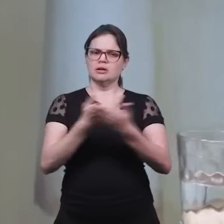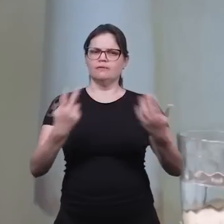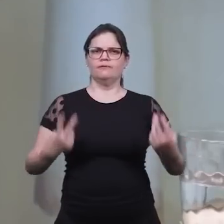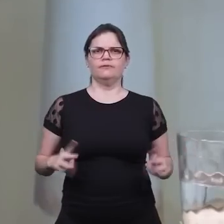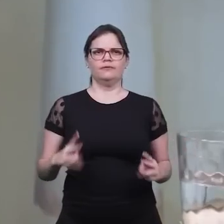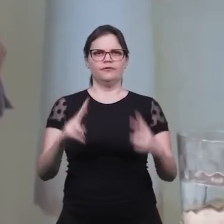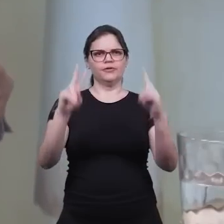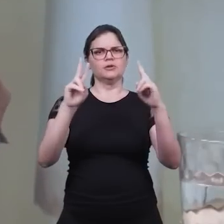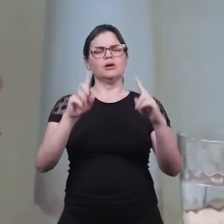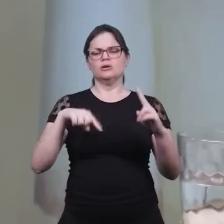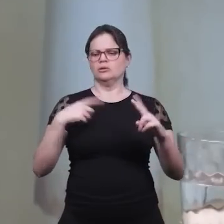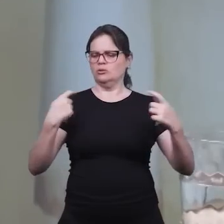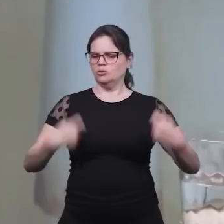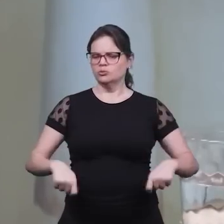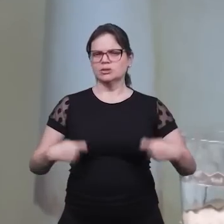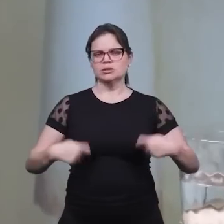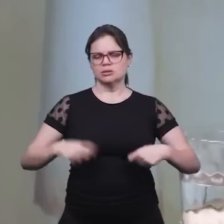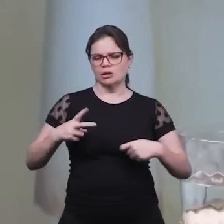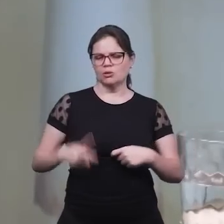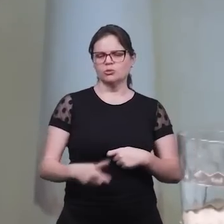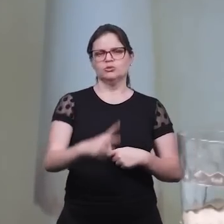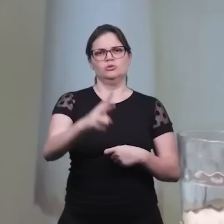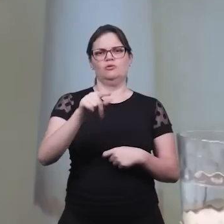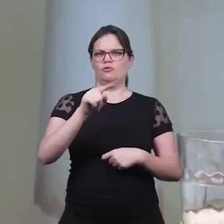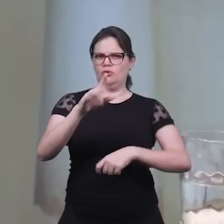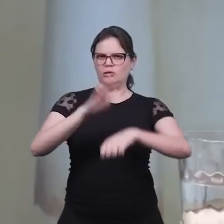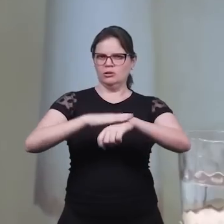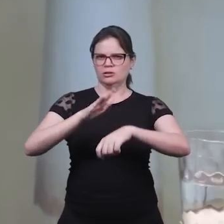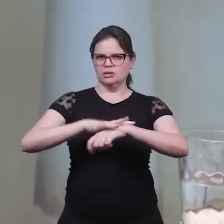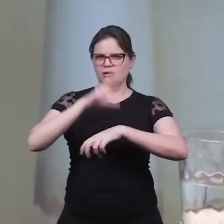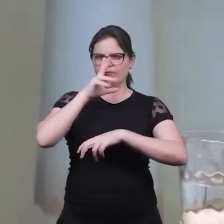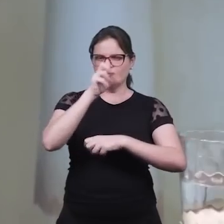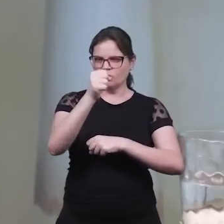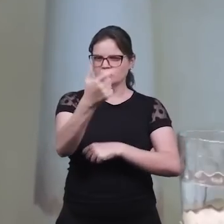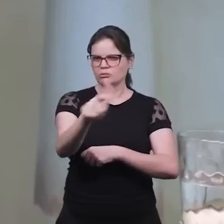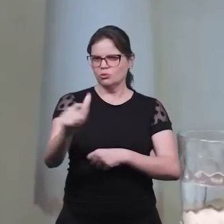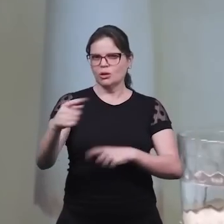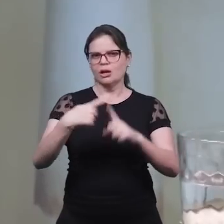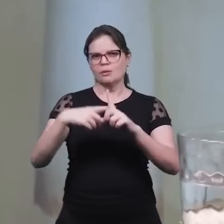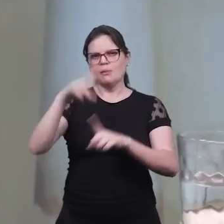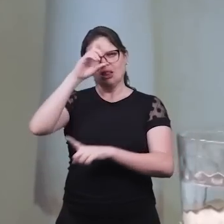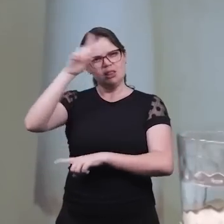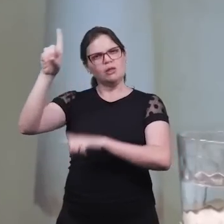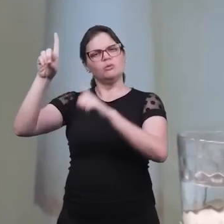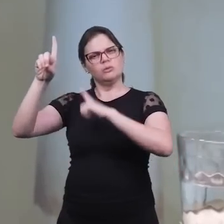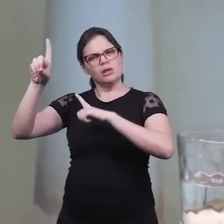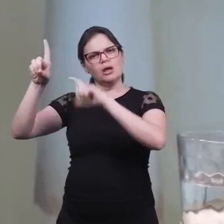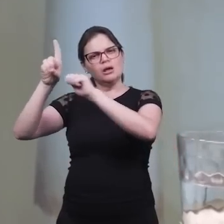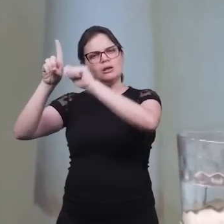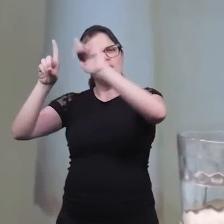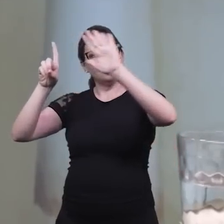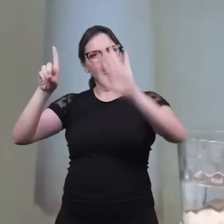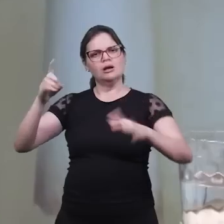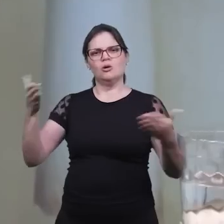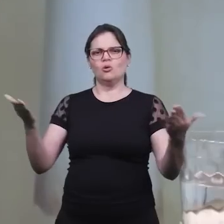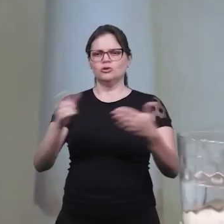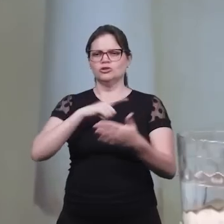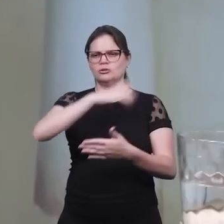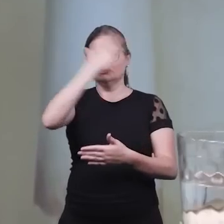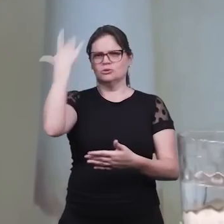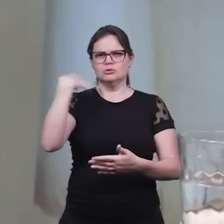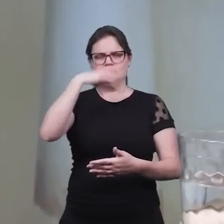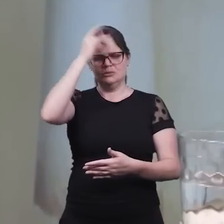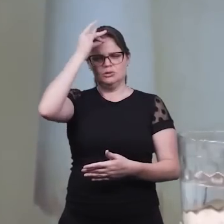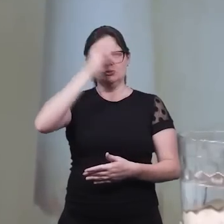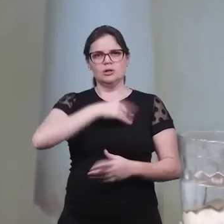promessa de Deus sobre a sua vida. Deus tem uma promessa de que o povo dele seria vitorioso. Então, o povo tem que persistir. Você não vai ter força para vencer,